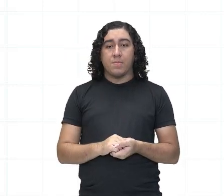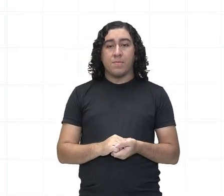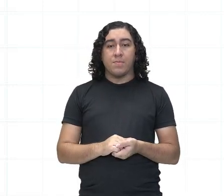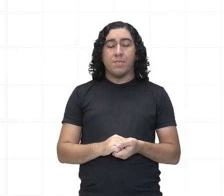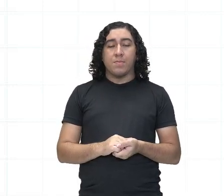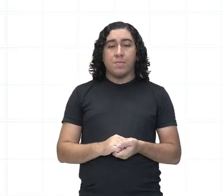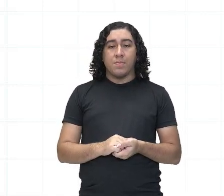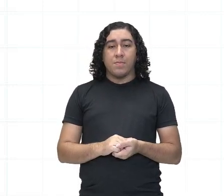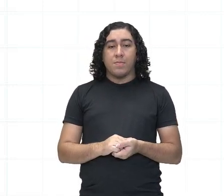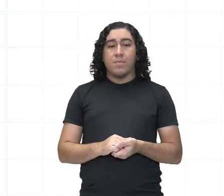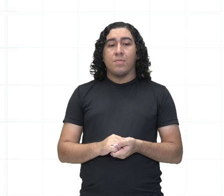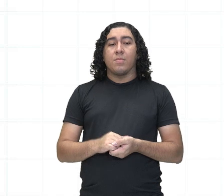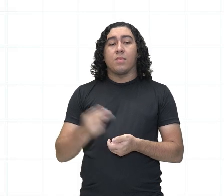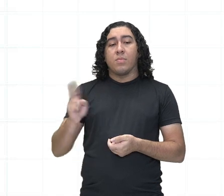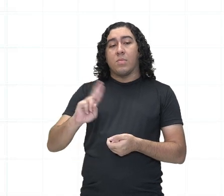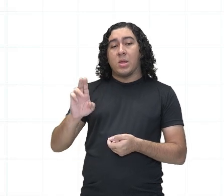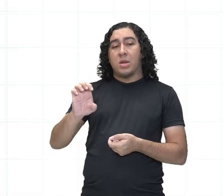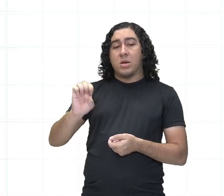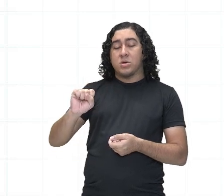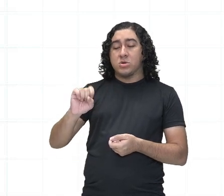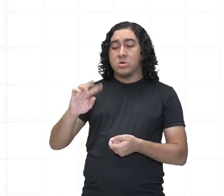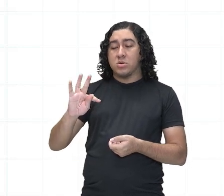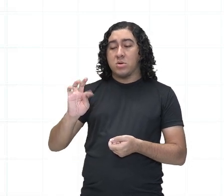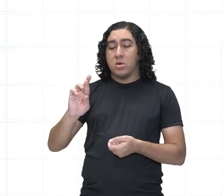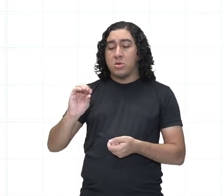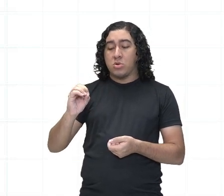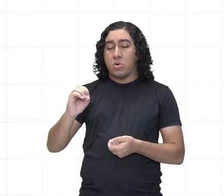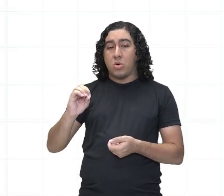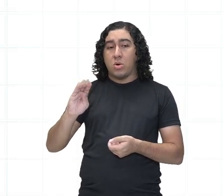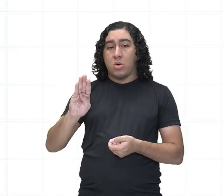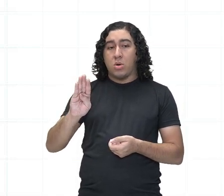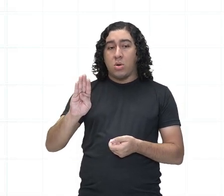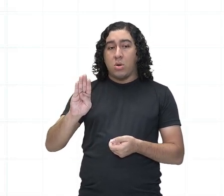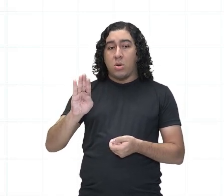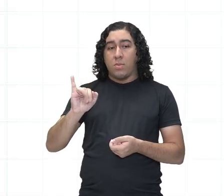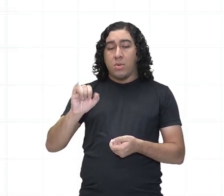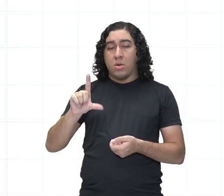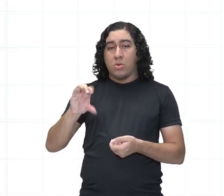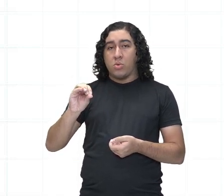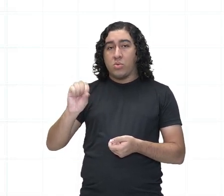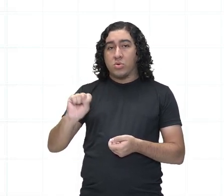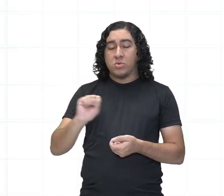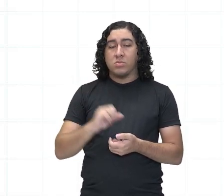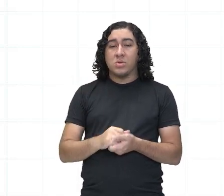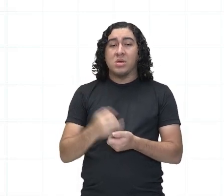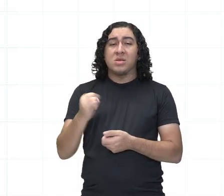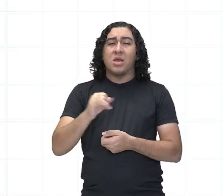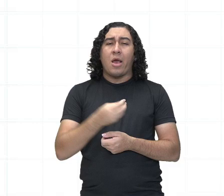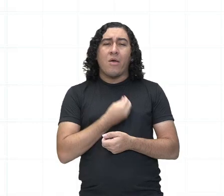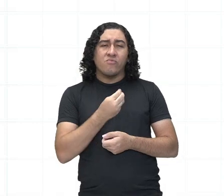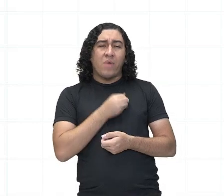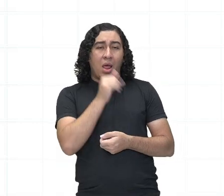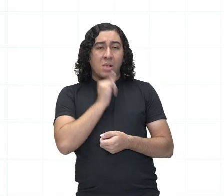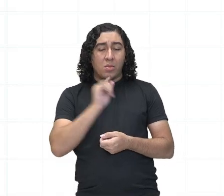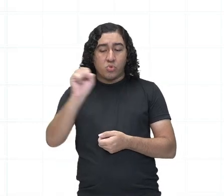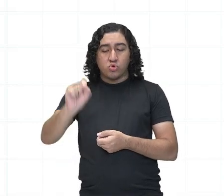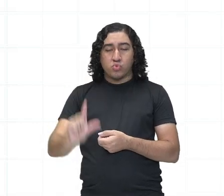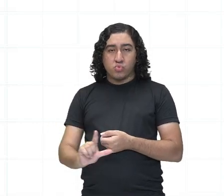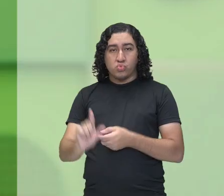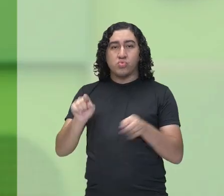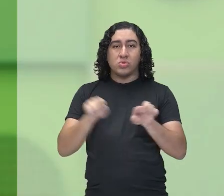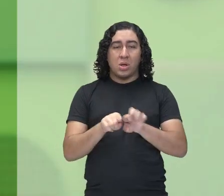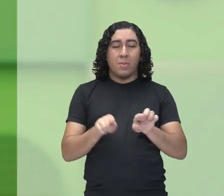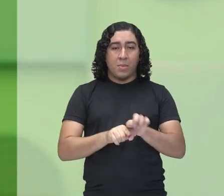de estróbilos. Então, vocês estão vendo aí, ó, quem mora em regiões no sul do Brasil, né, quem